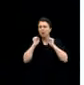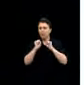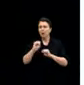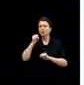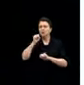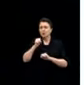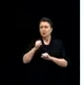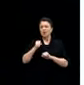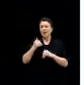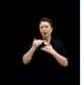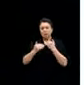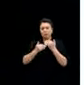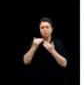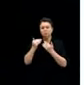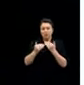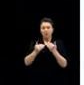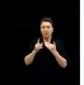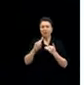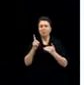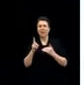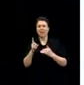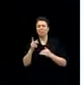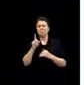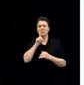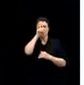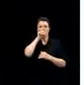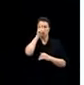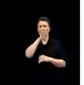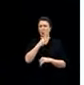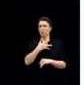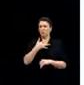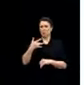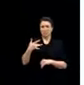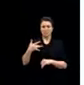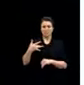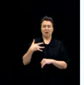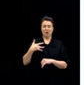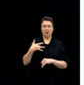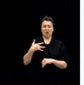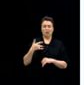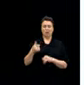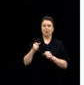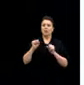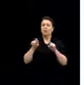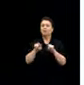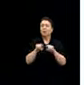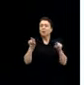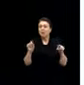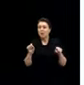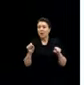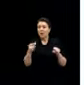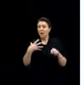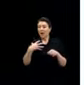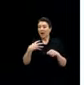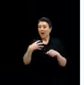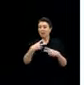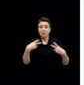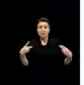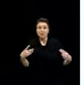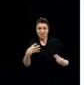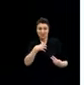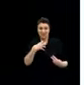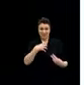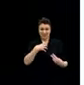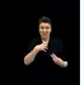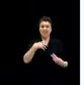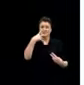portanto, um procedimento que não causa riscos ao indivíduo, né? O que pode aumentar é a probabilidade daqueles efeitos que a gente viu antes, né?